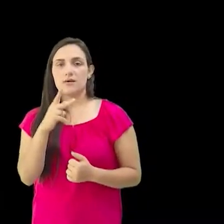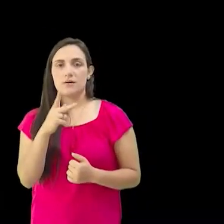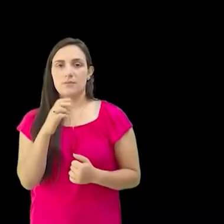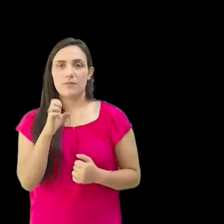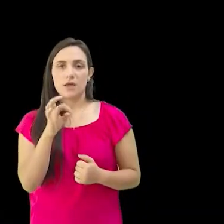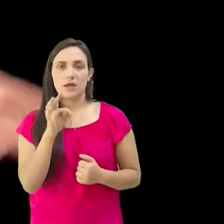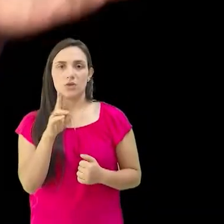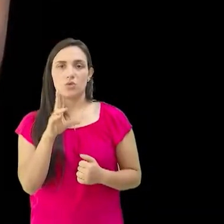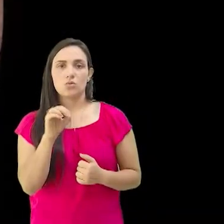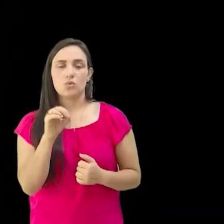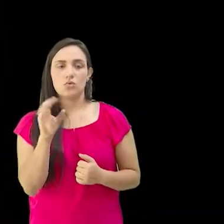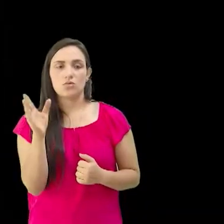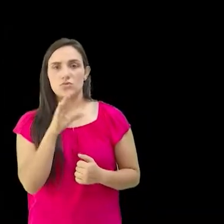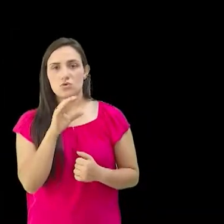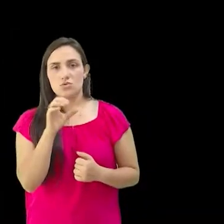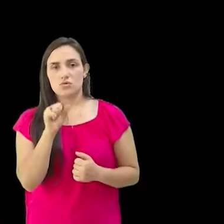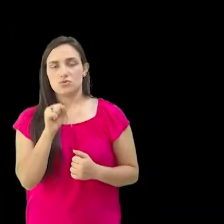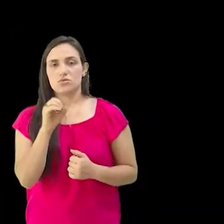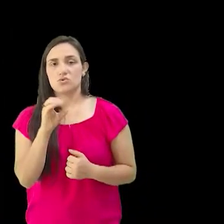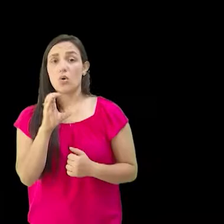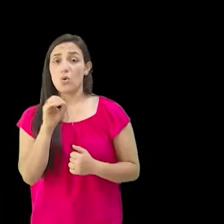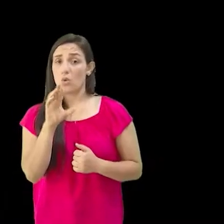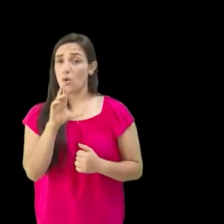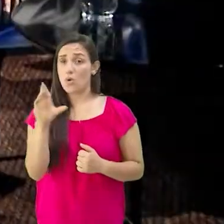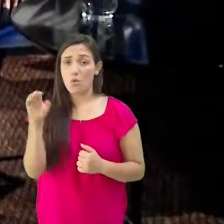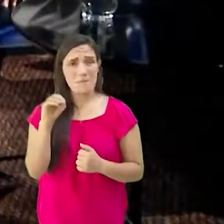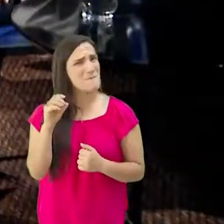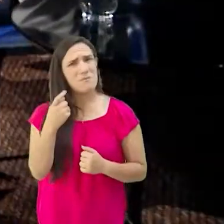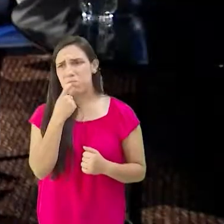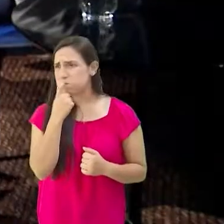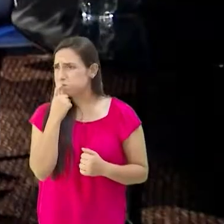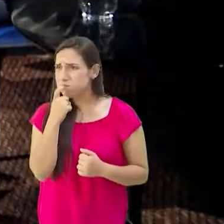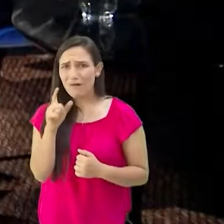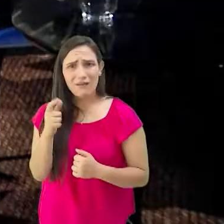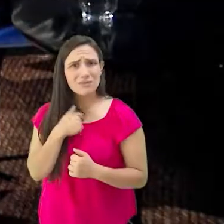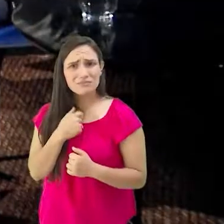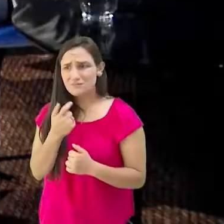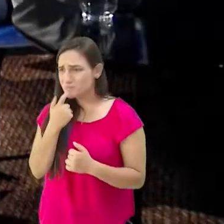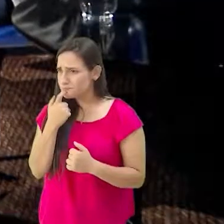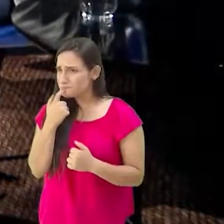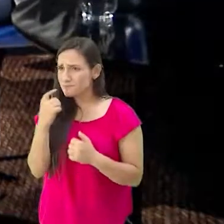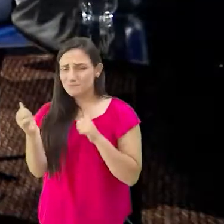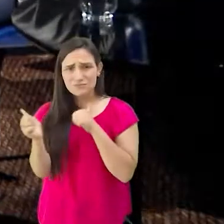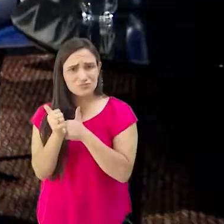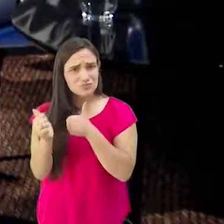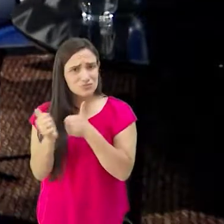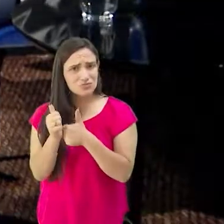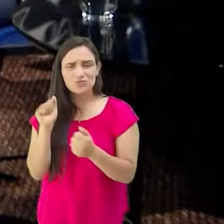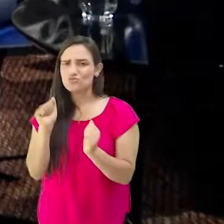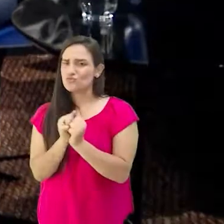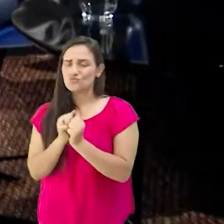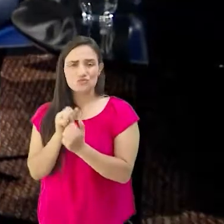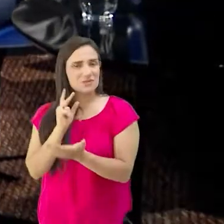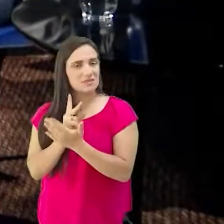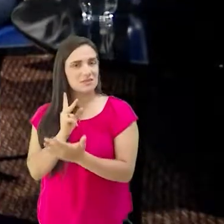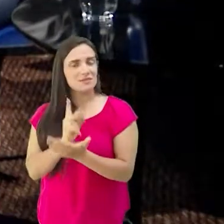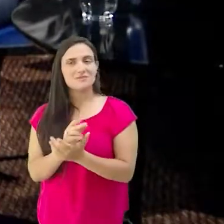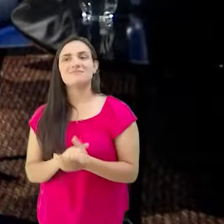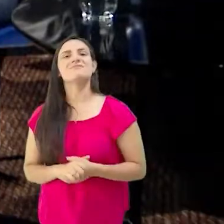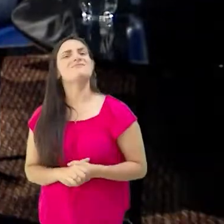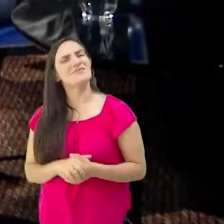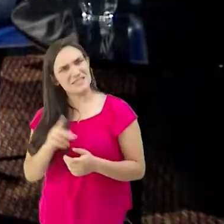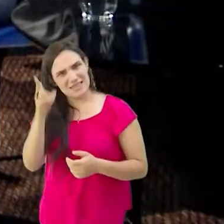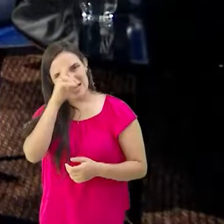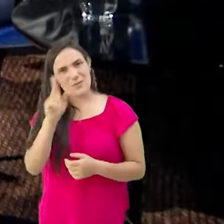né? Subia uma quadra ali, eu estava na escola. Professor Heitor Romero Marques. Rapaz, tempo bom demais.